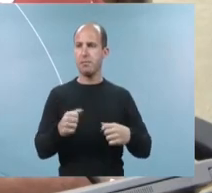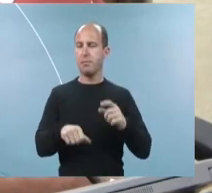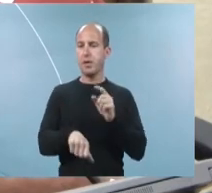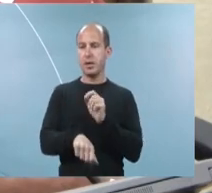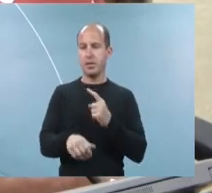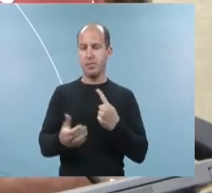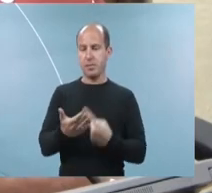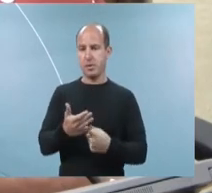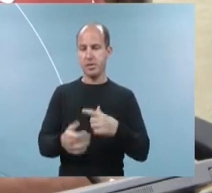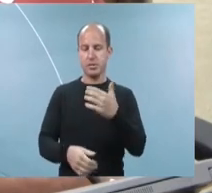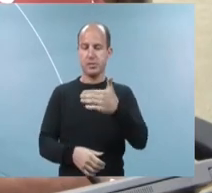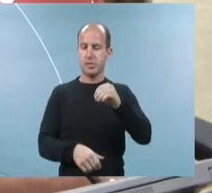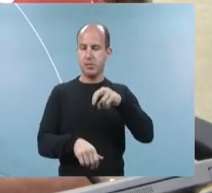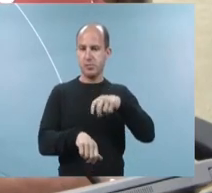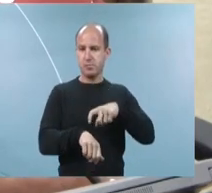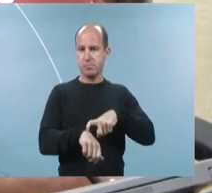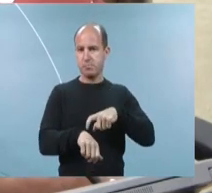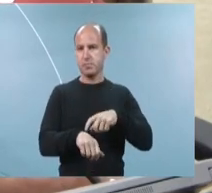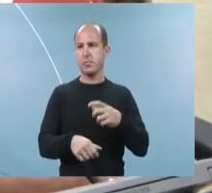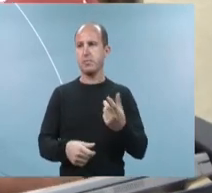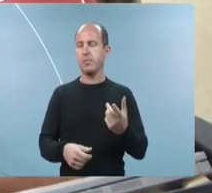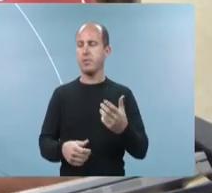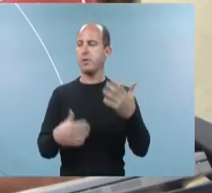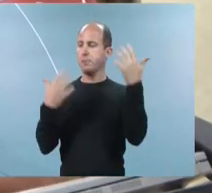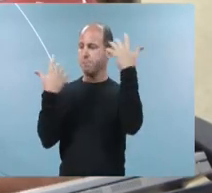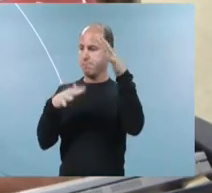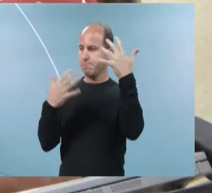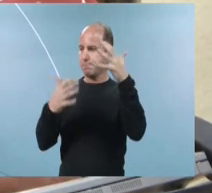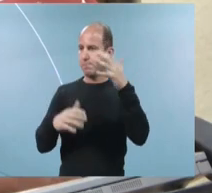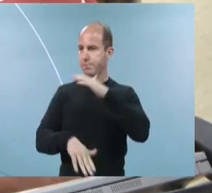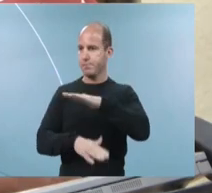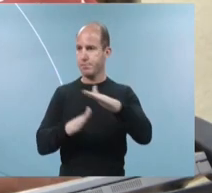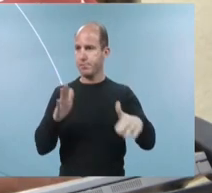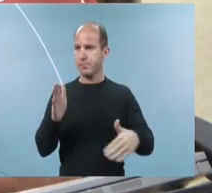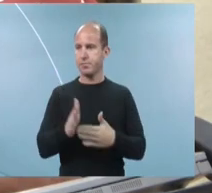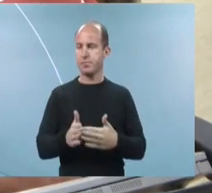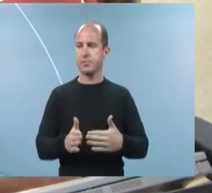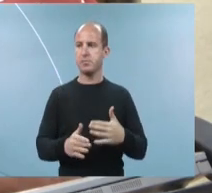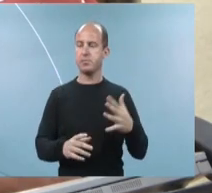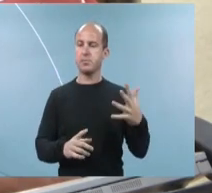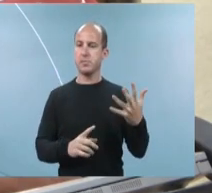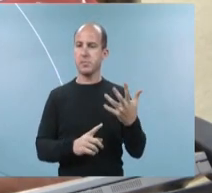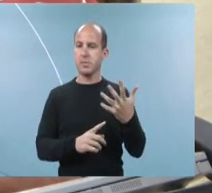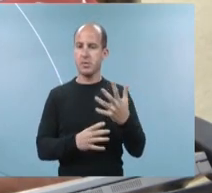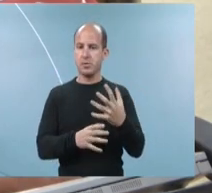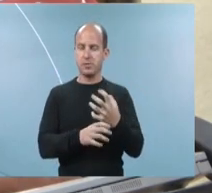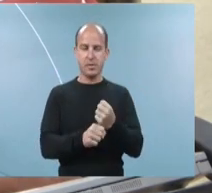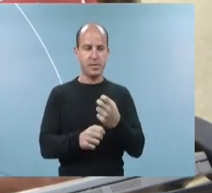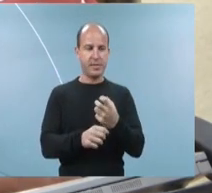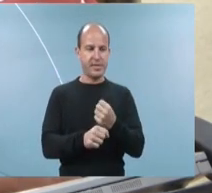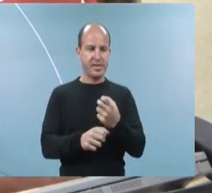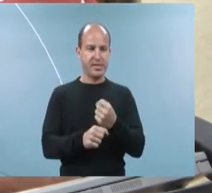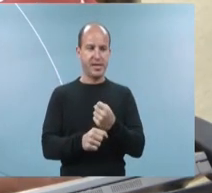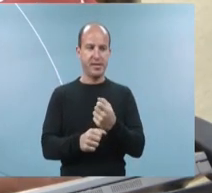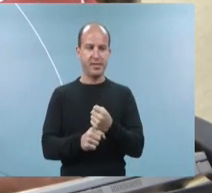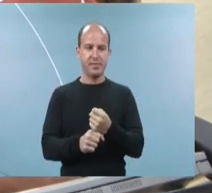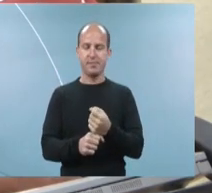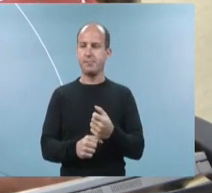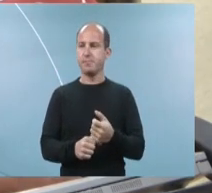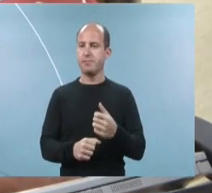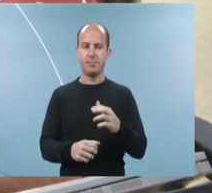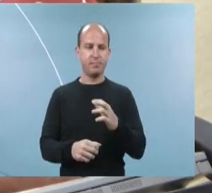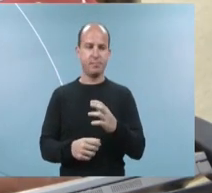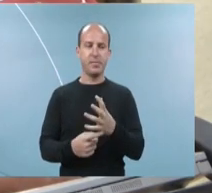10 horas, deixar aqui os meus parabéns para todos os artesãos e artesãs do Estado do Rio Grande do